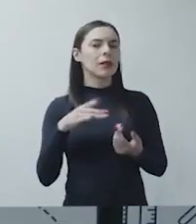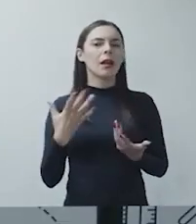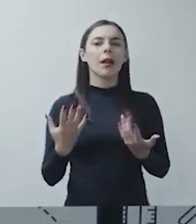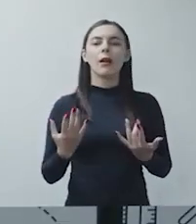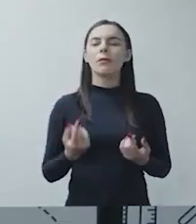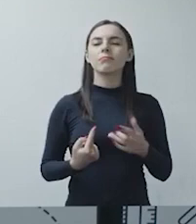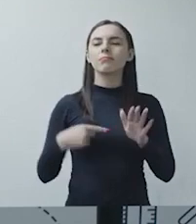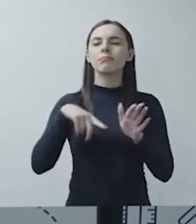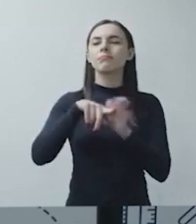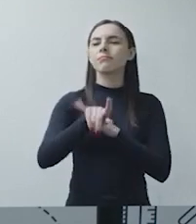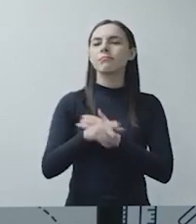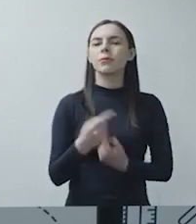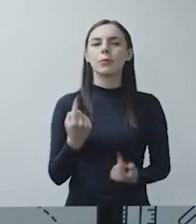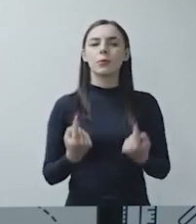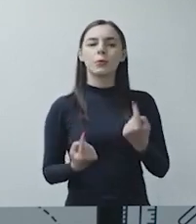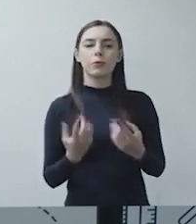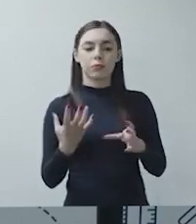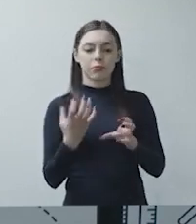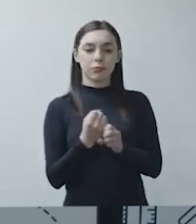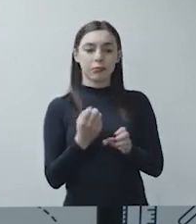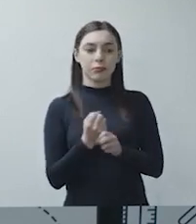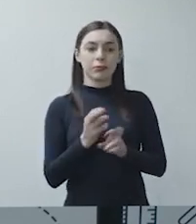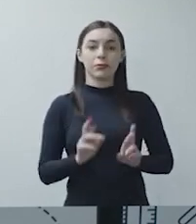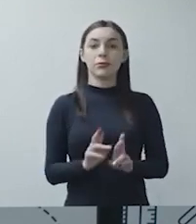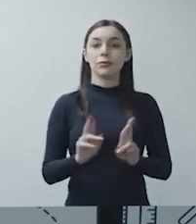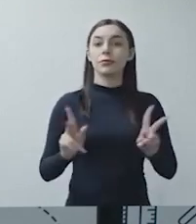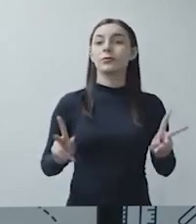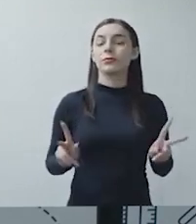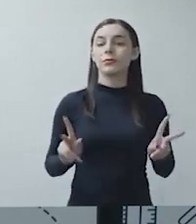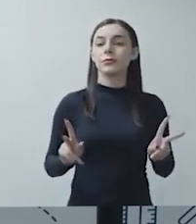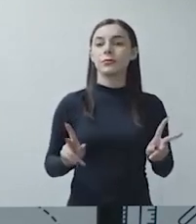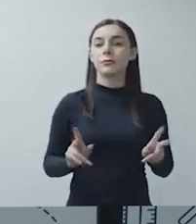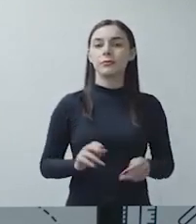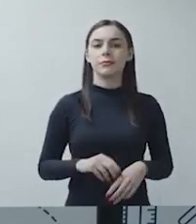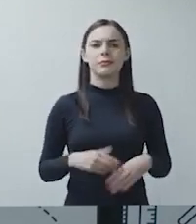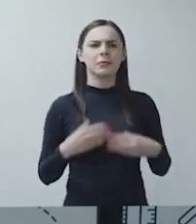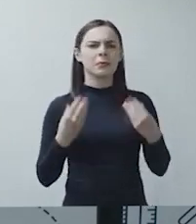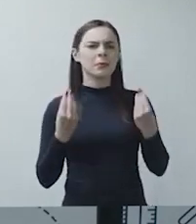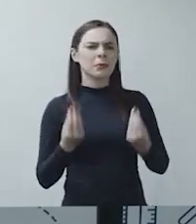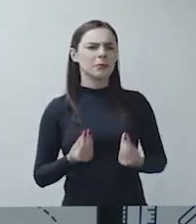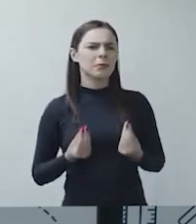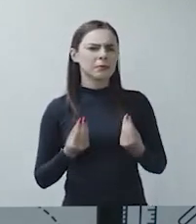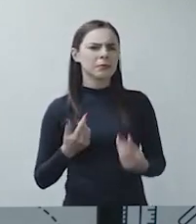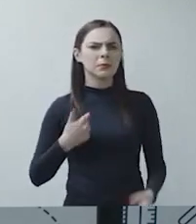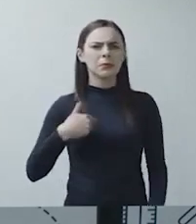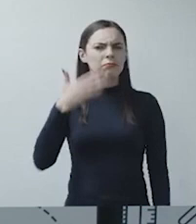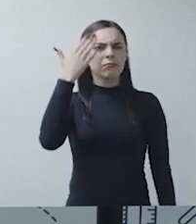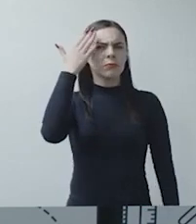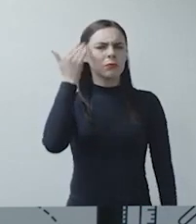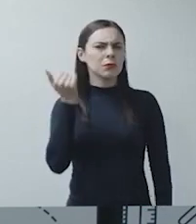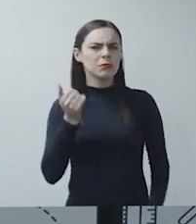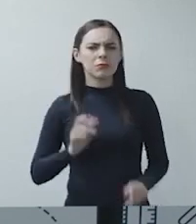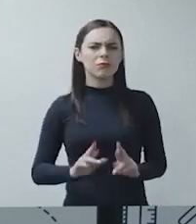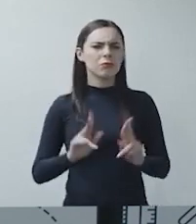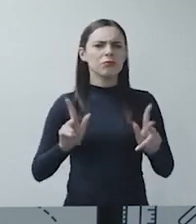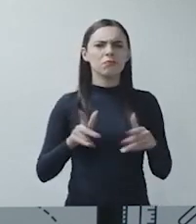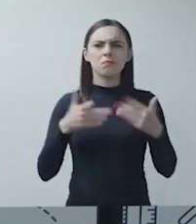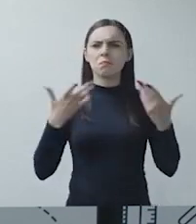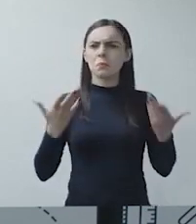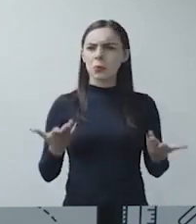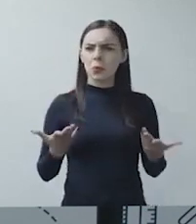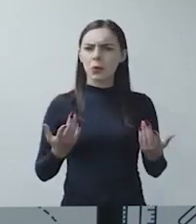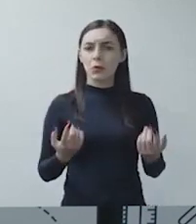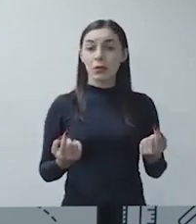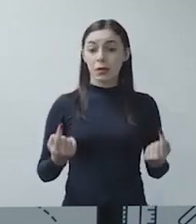a diferença de pontos entre elas? Como que eu vou saber qual é a diferença? Eu tenho que saber